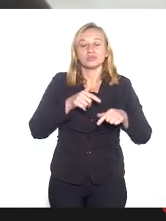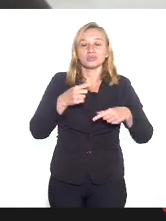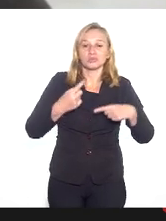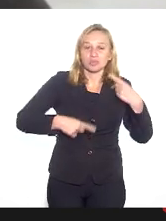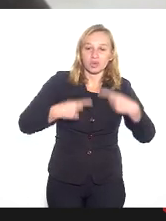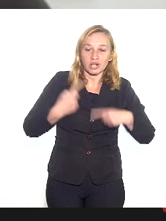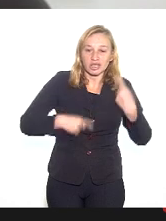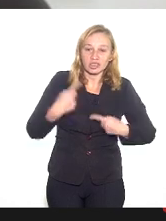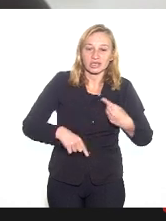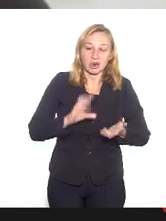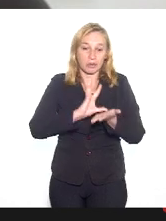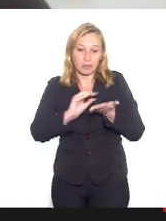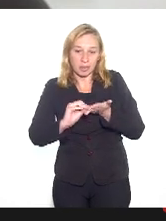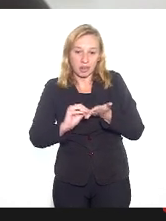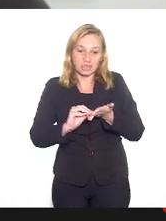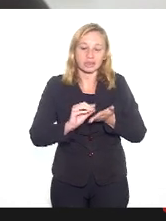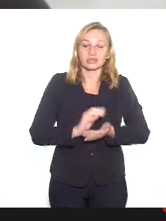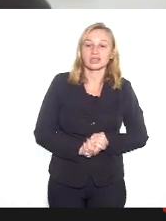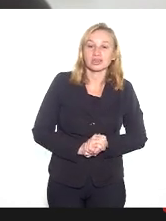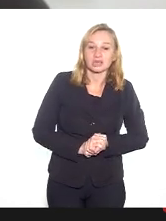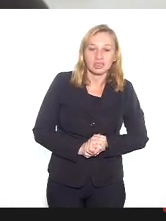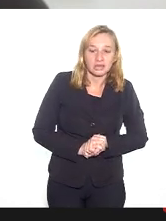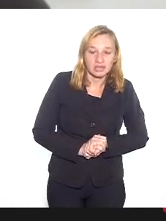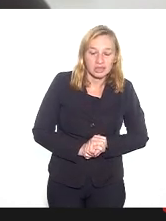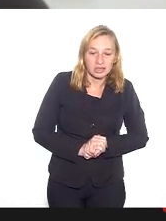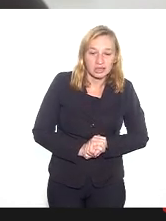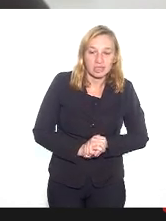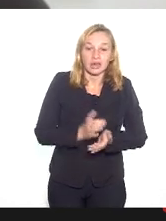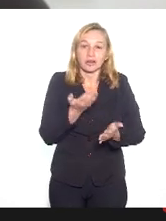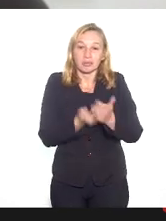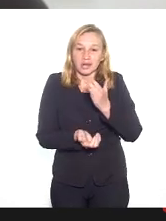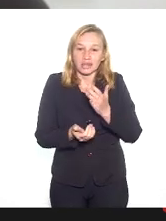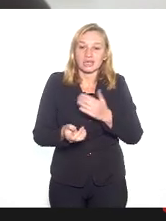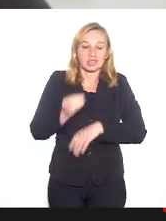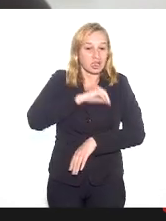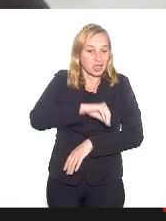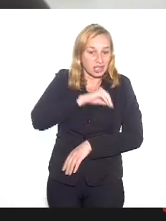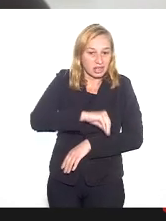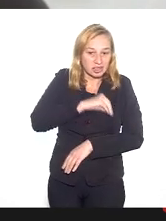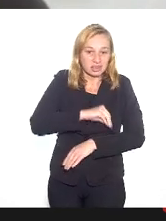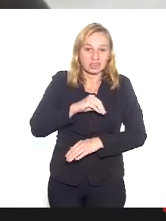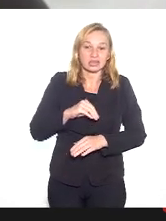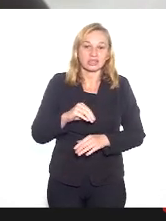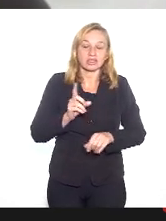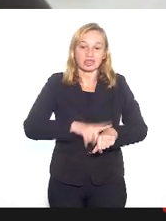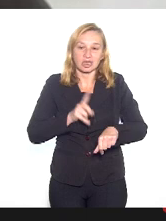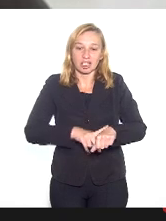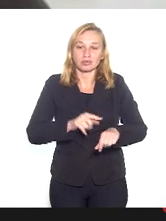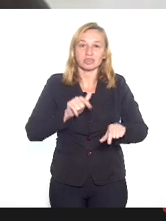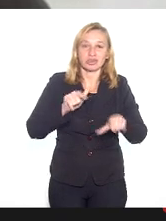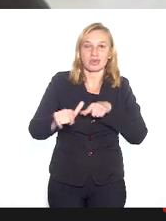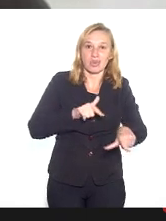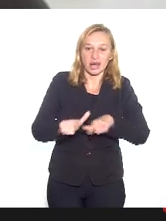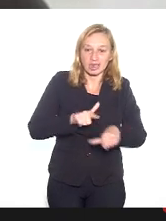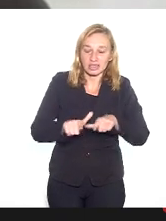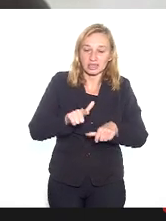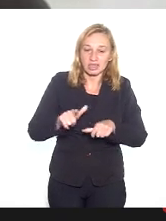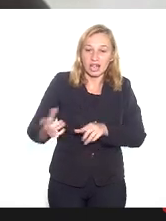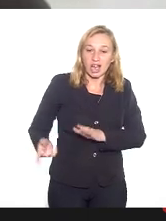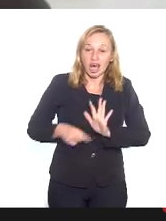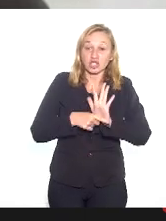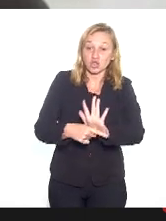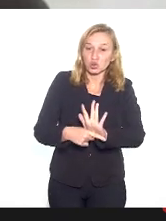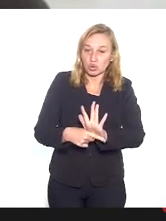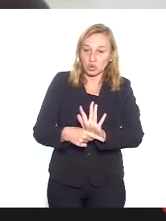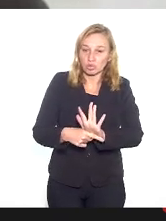pautas como as reposições inflacionárias, as perdas salariais, progressão de carreira. Então, contribuiu muito, e o